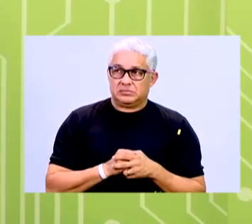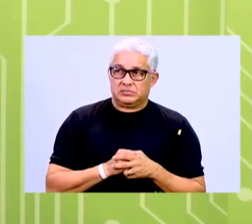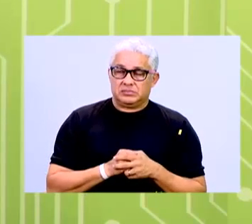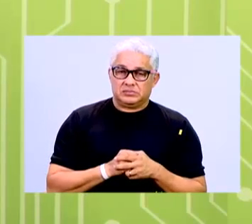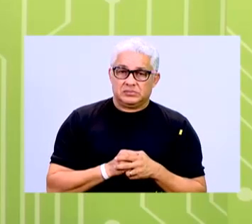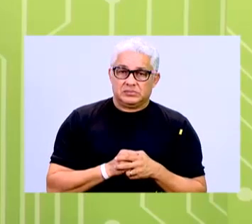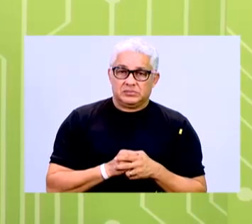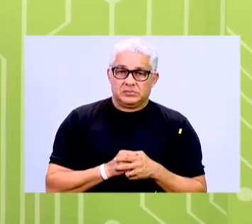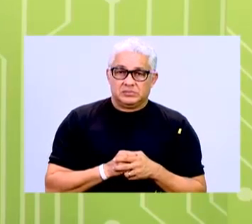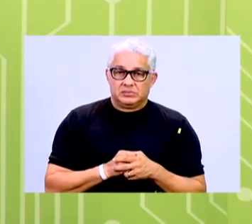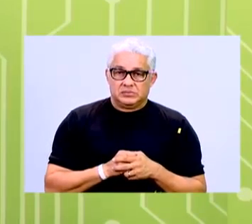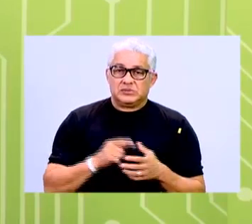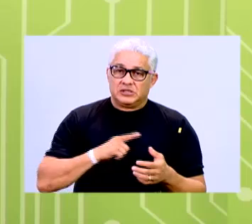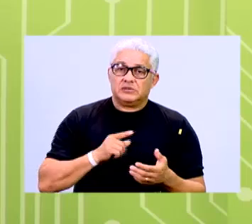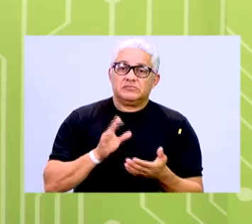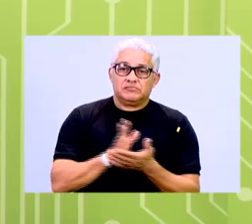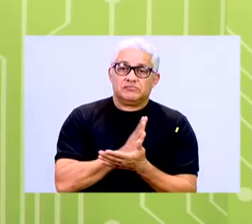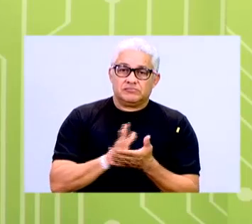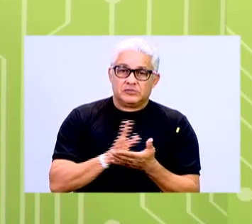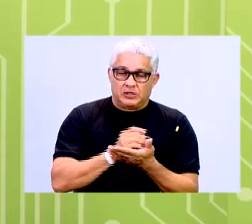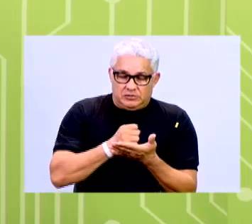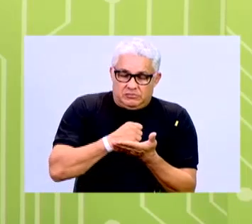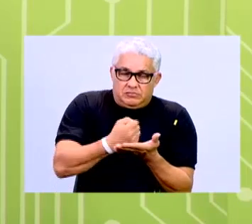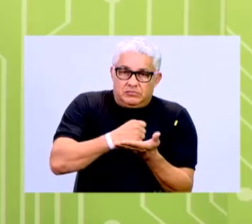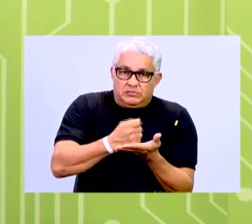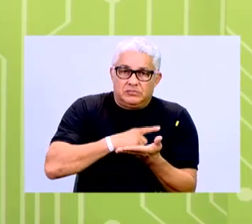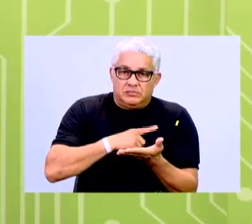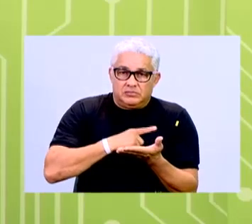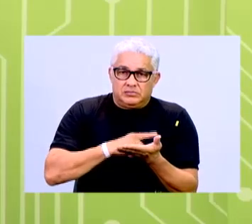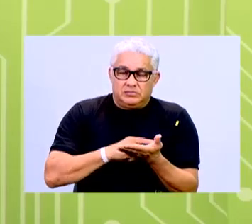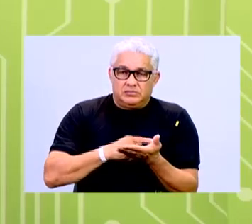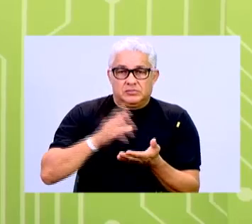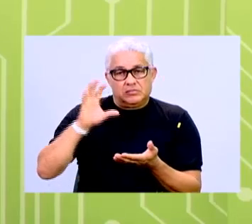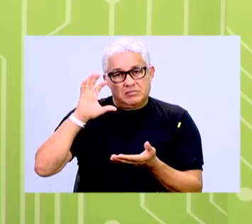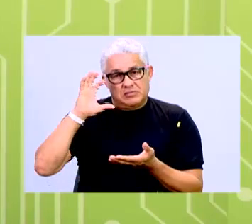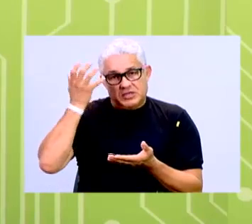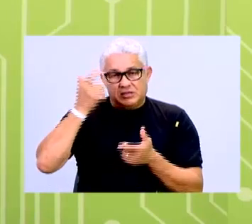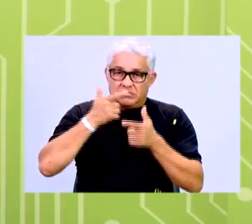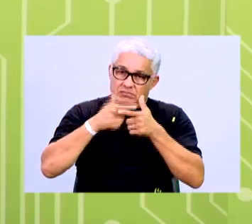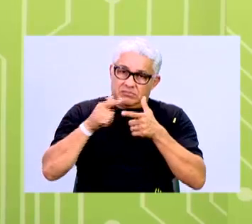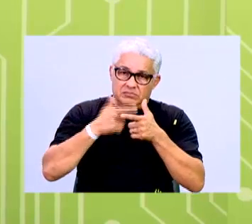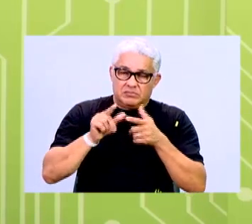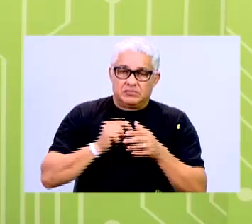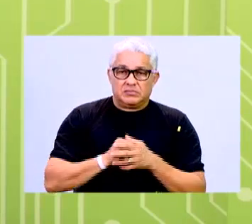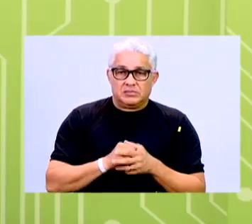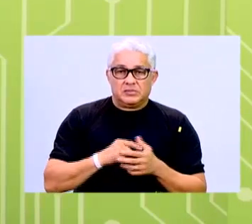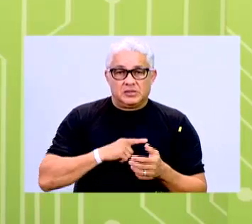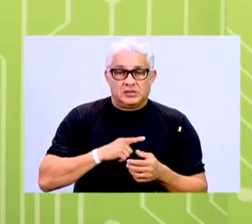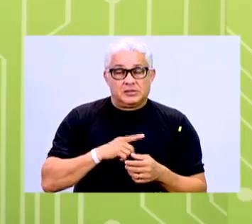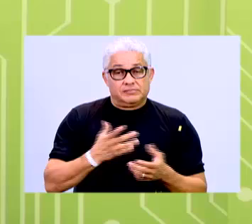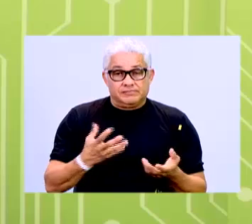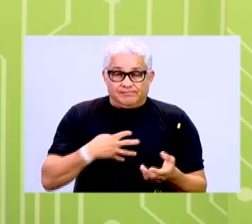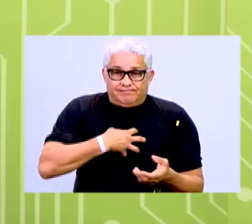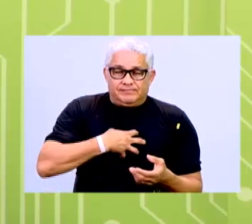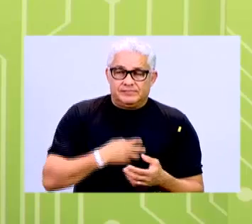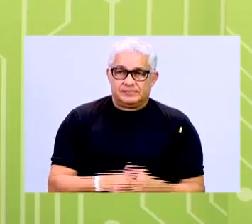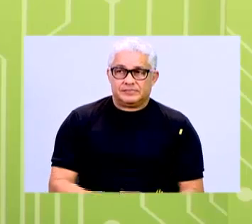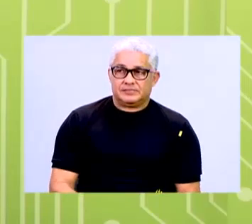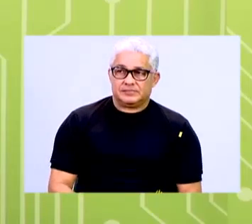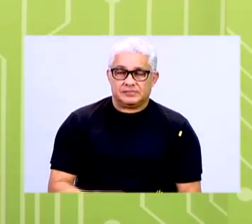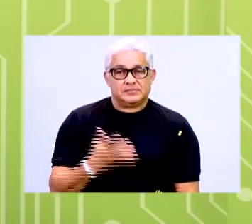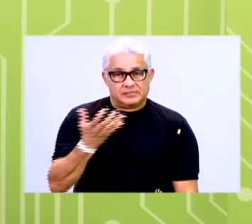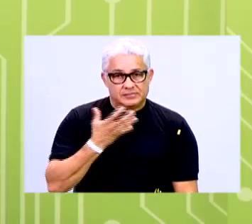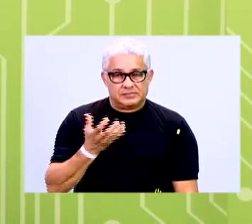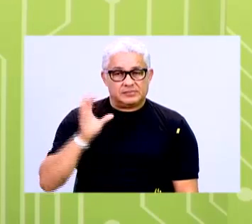vai ter algum tipo de controle para resolver aquele problema que ele está